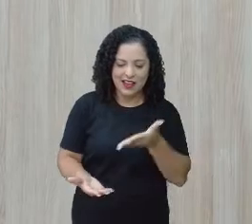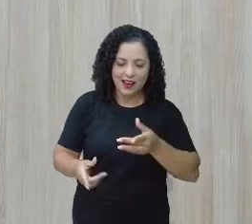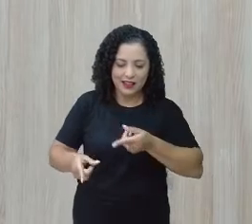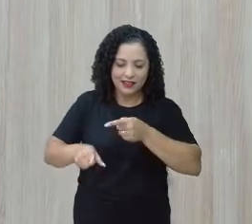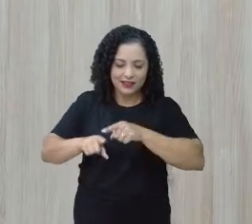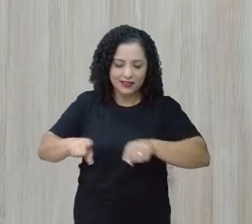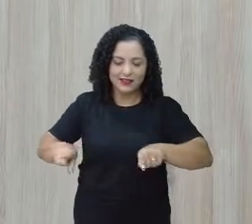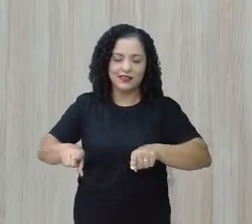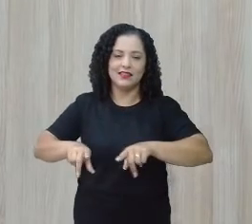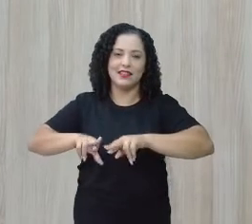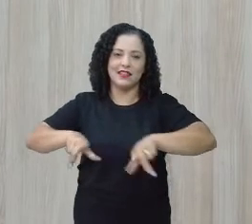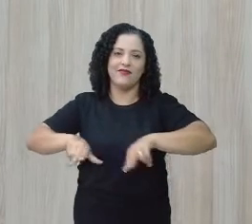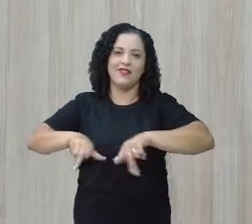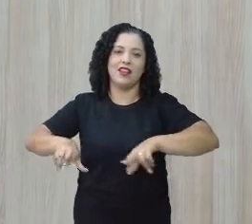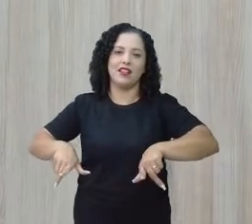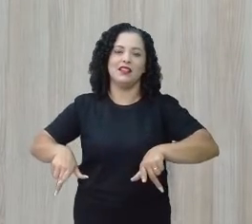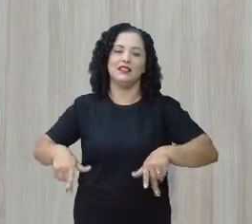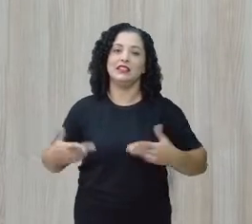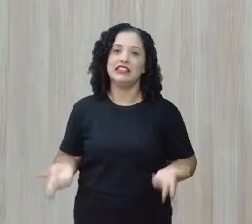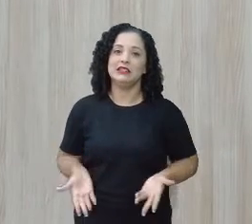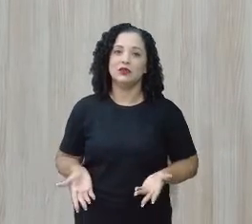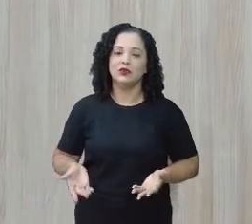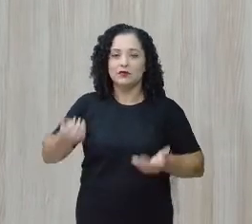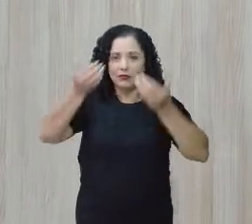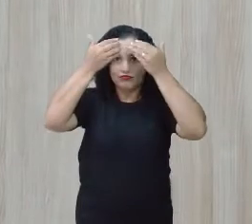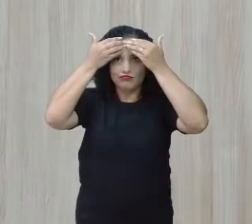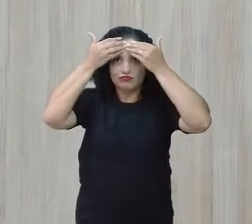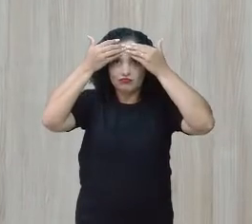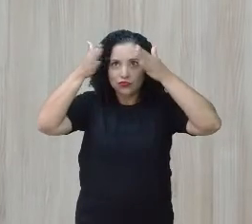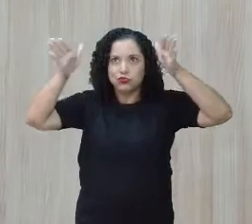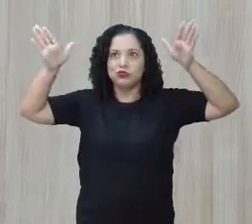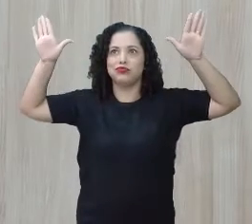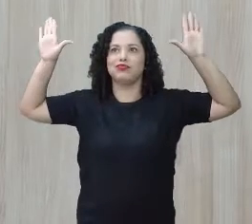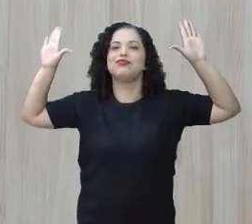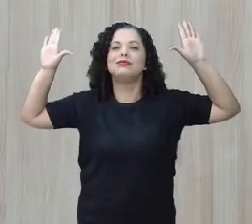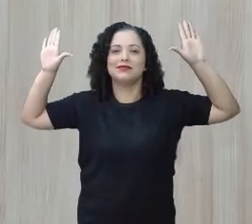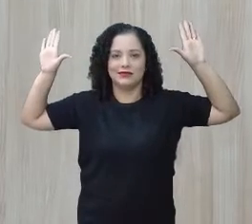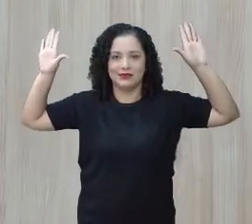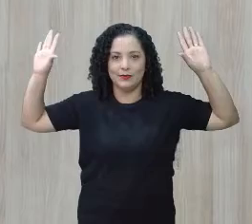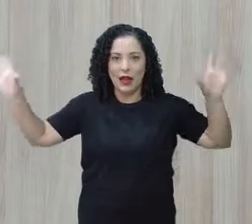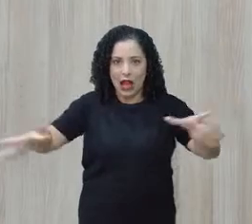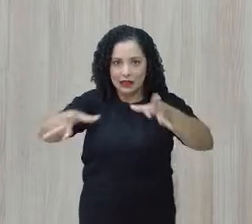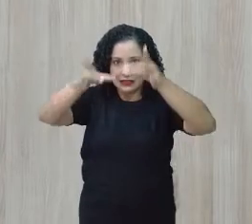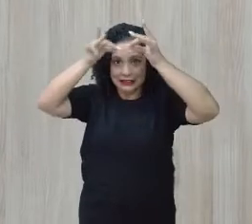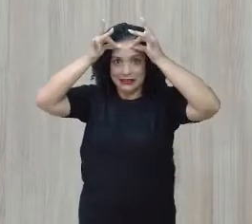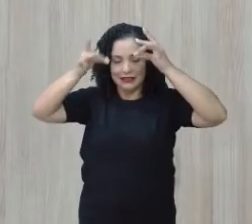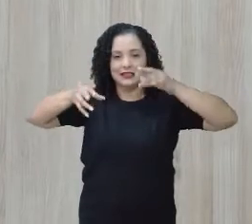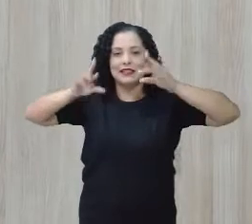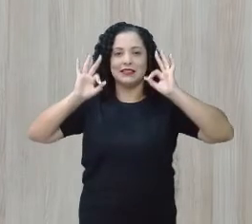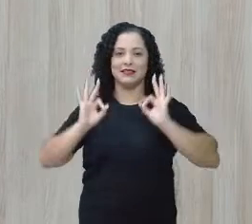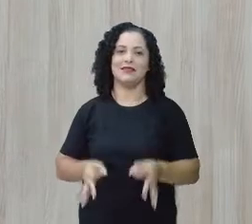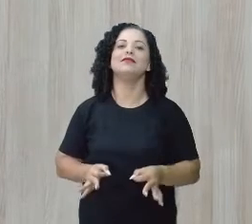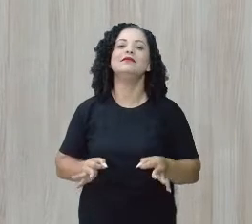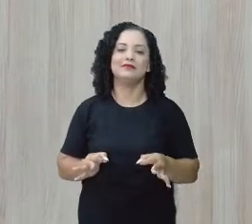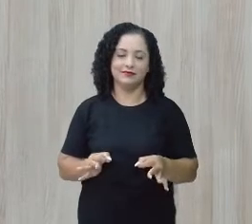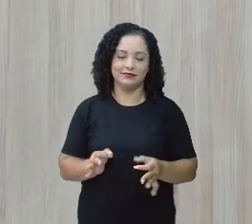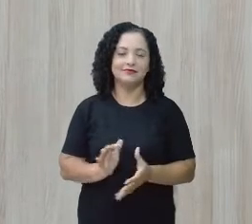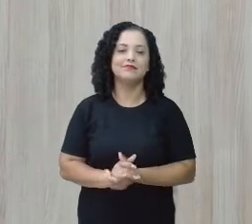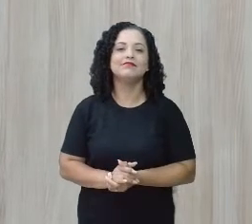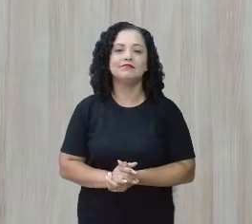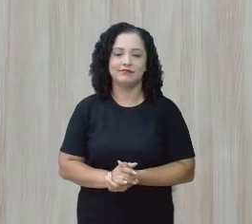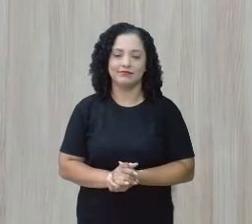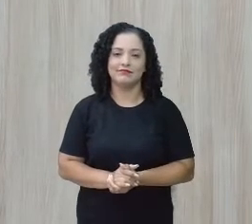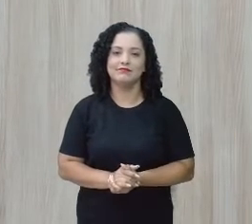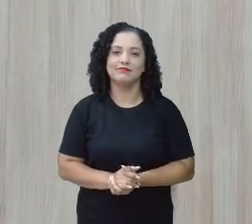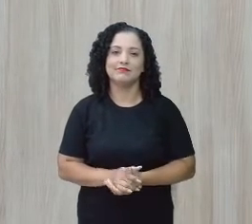resposta certa, consequentemente vai abrir aí, olha, um grande espaço para a gente encontrar a resposta correta,